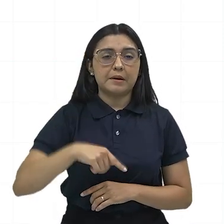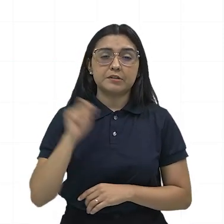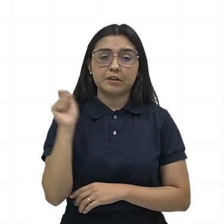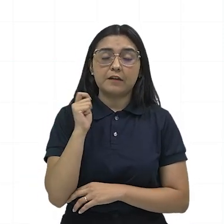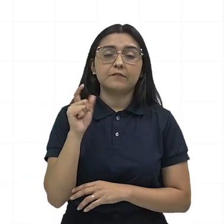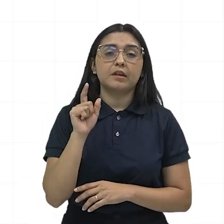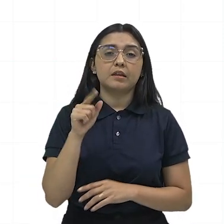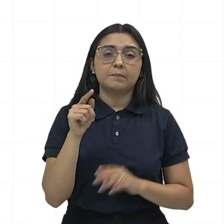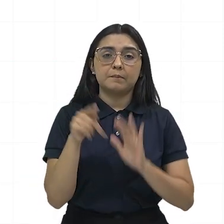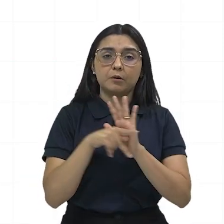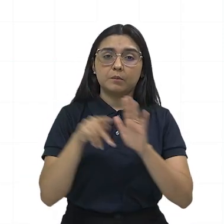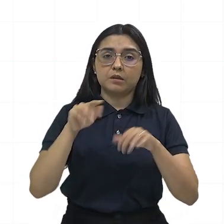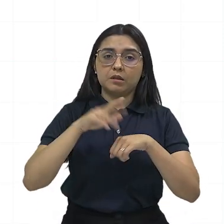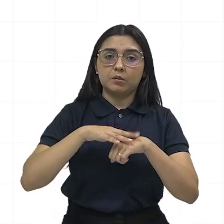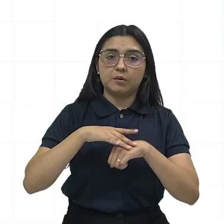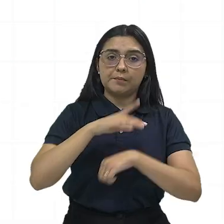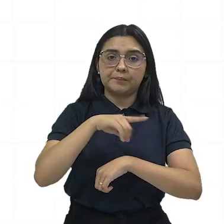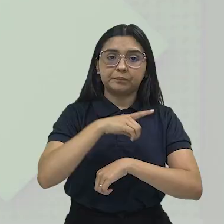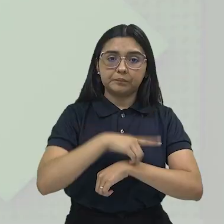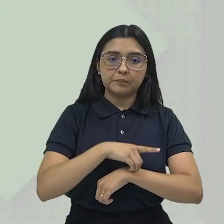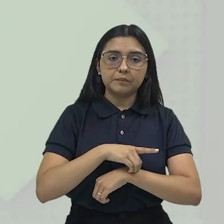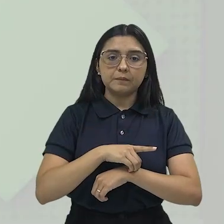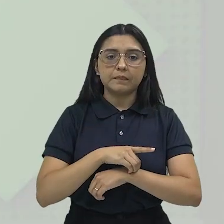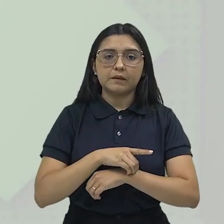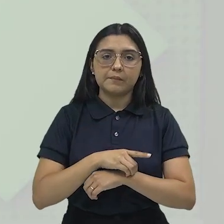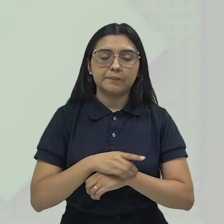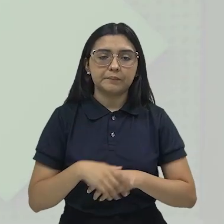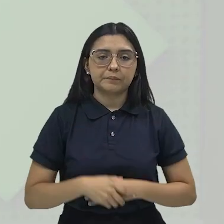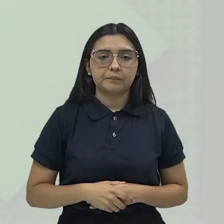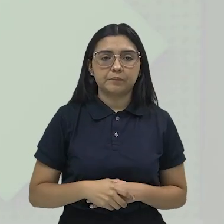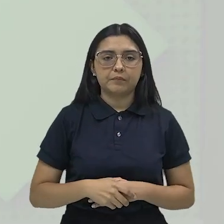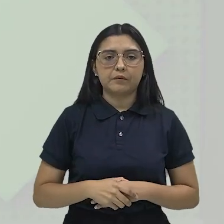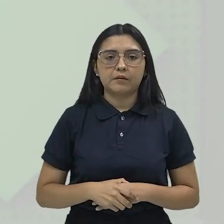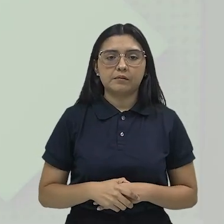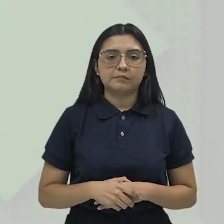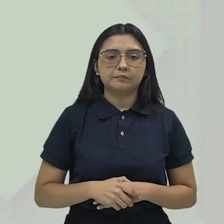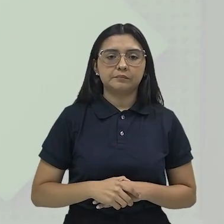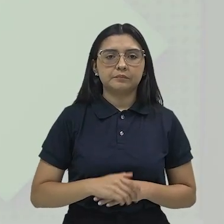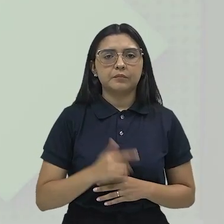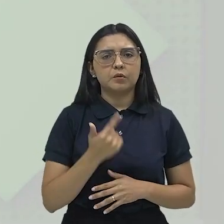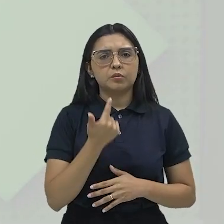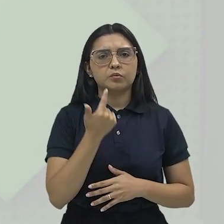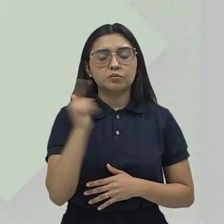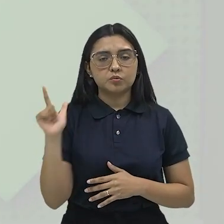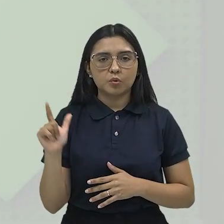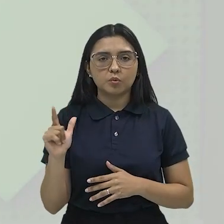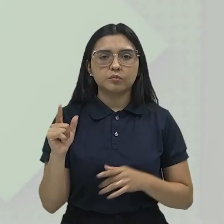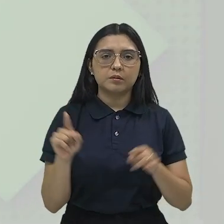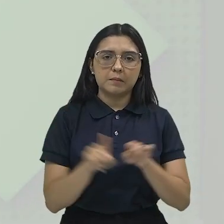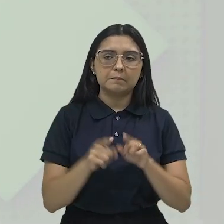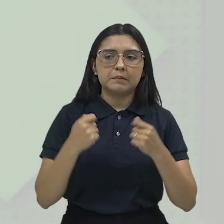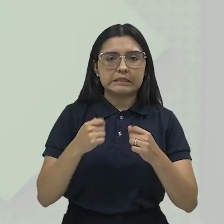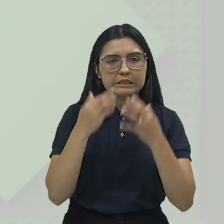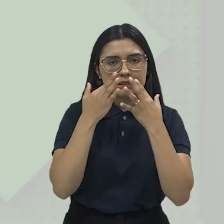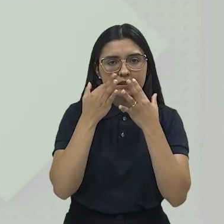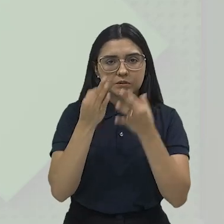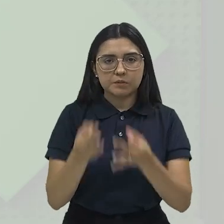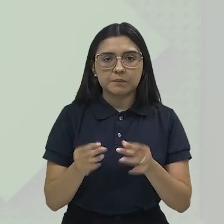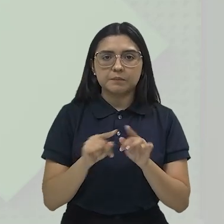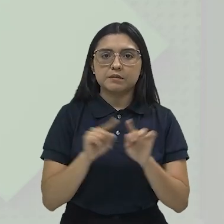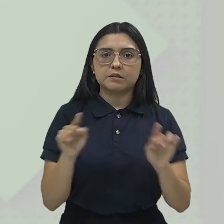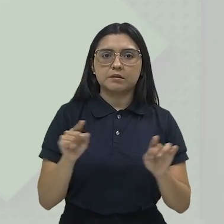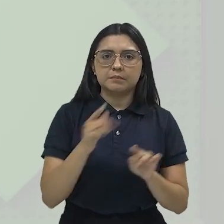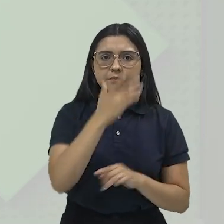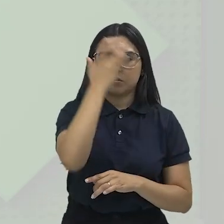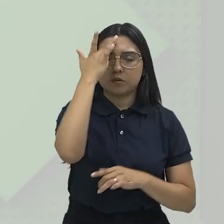que, aliás, a dengue hemorrágica, não que os outros quadros, né, não mereçam aí o mesmo tipo de atenção, mas a pessoa que ela